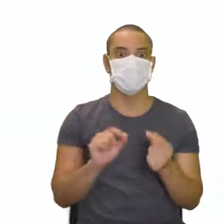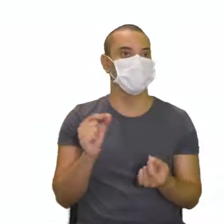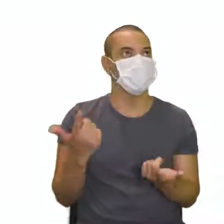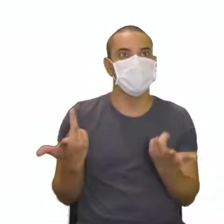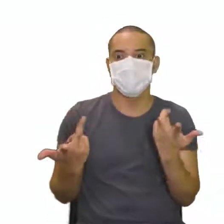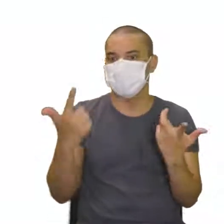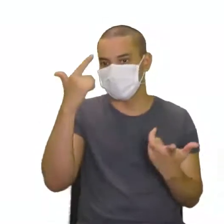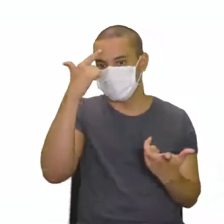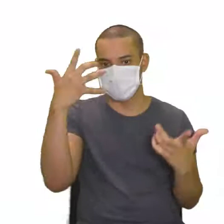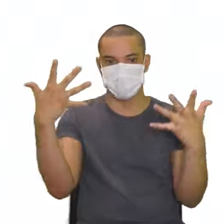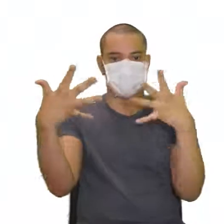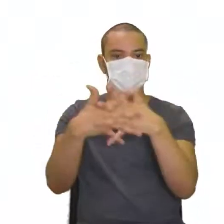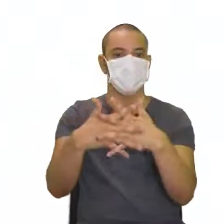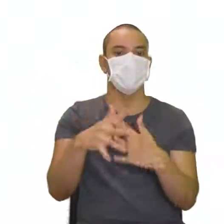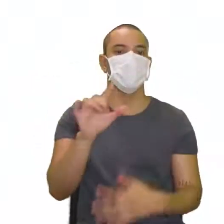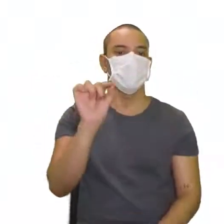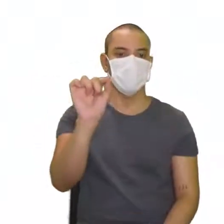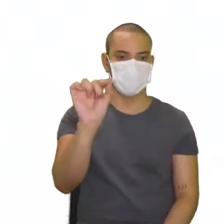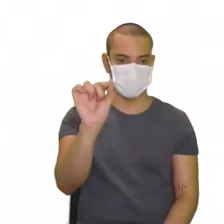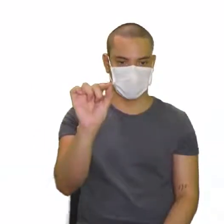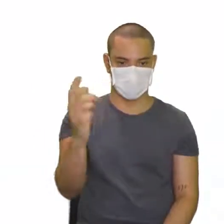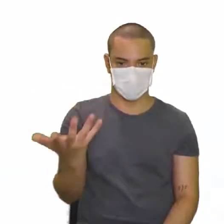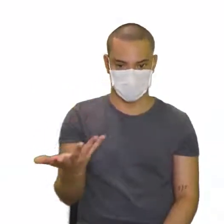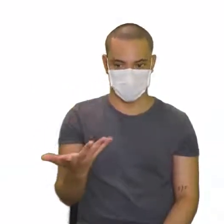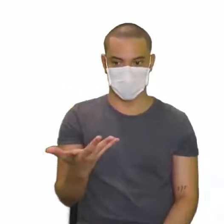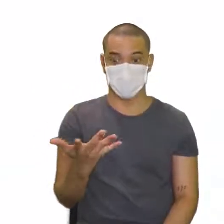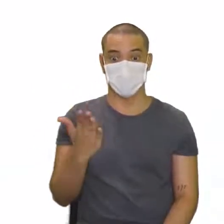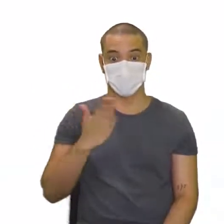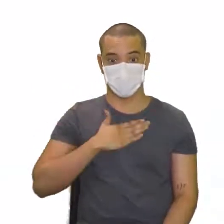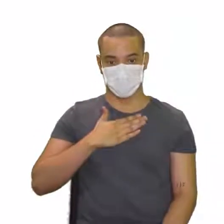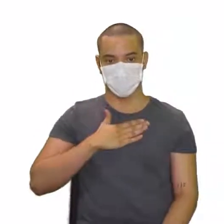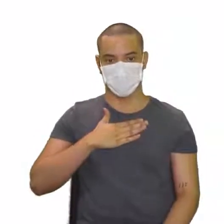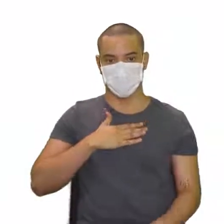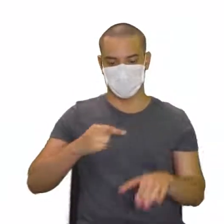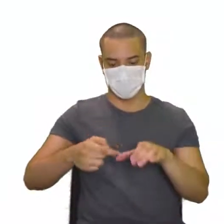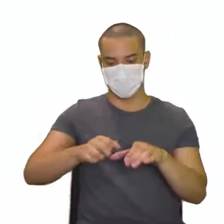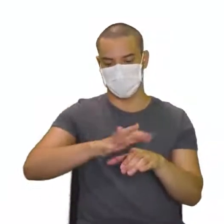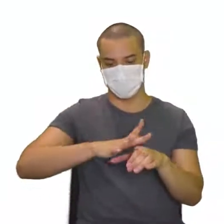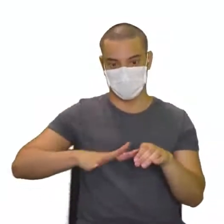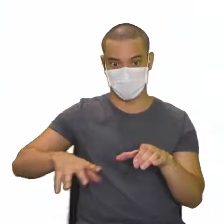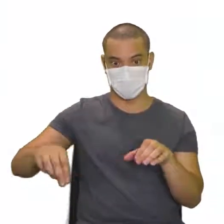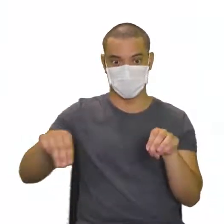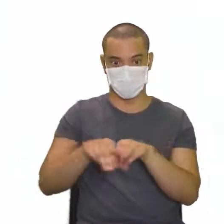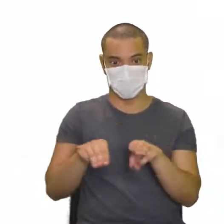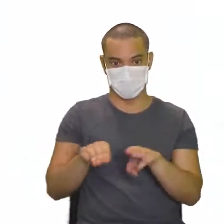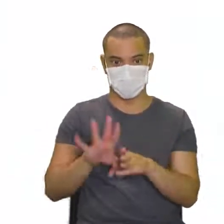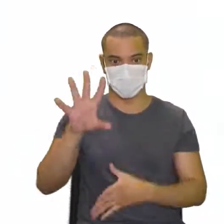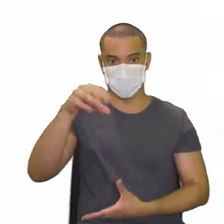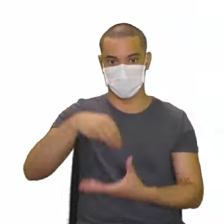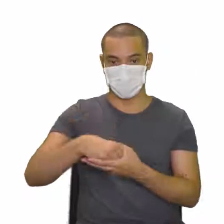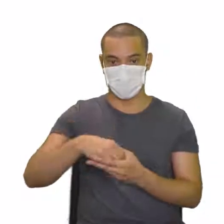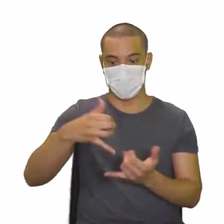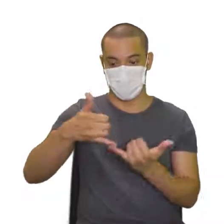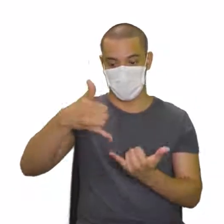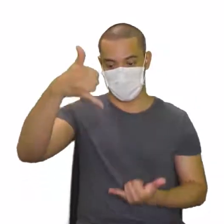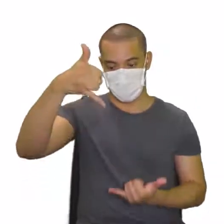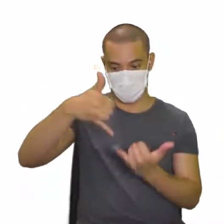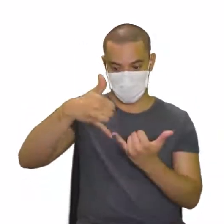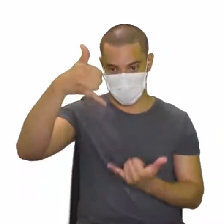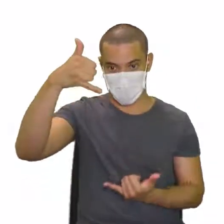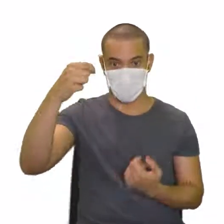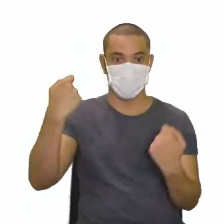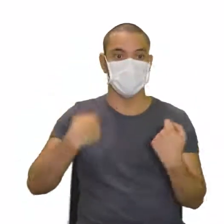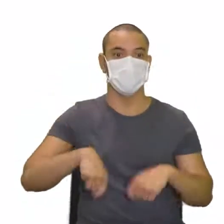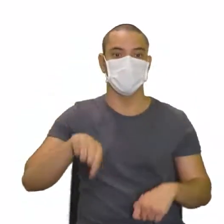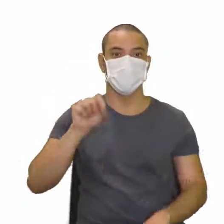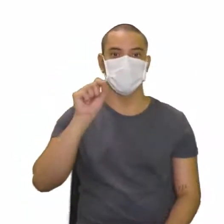implica concluir? De primeira, que o meu campo magnético no fio condutor devido à passagem da corrente depende